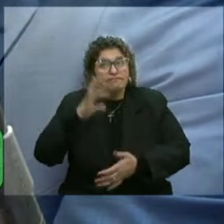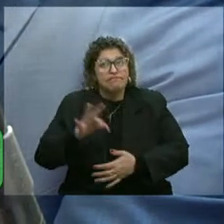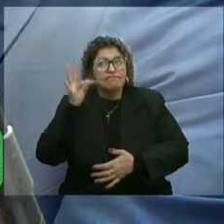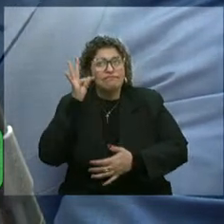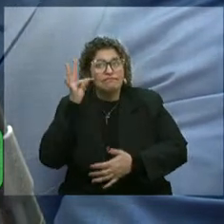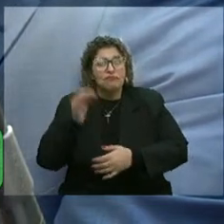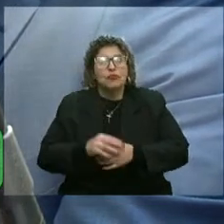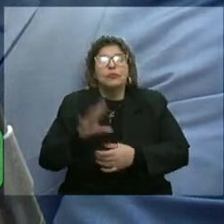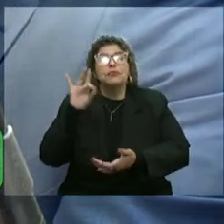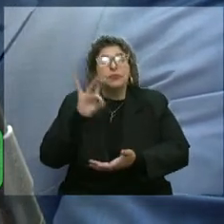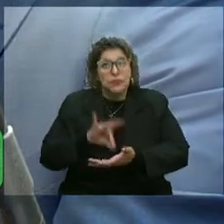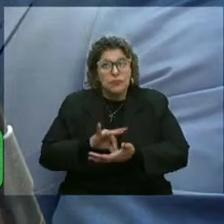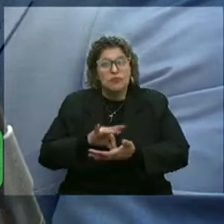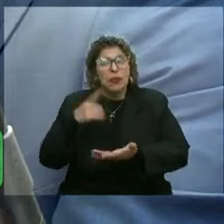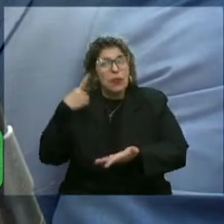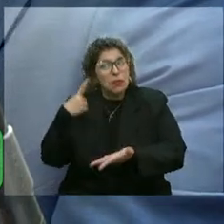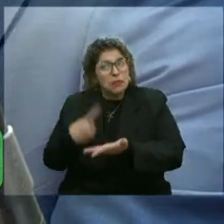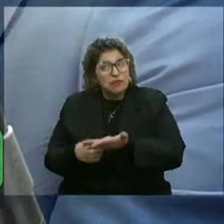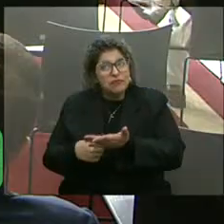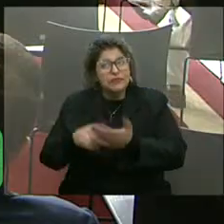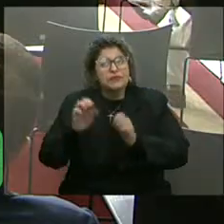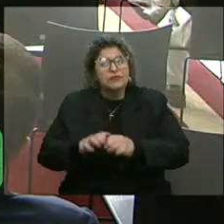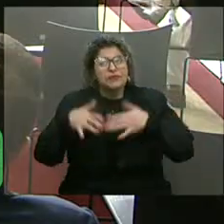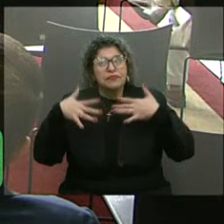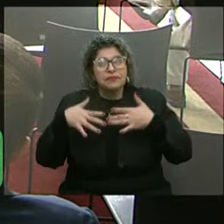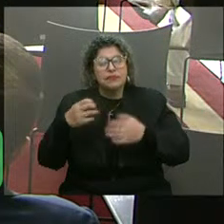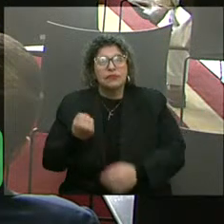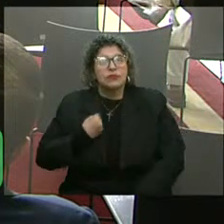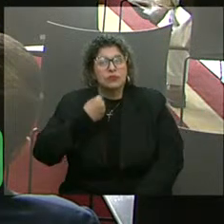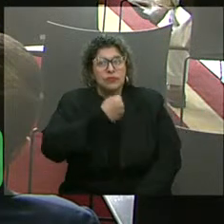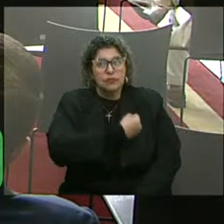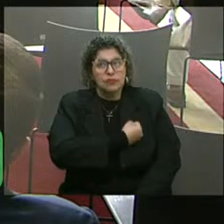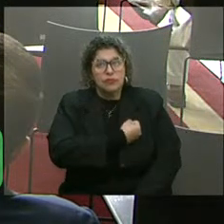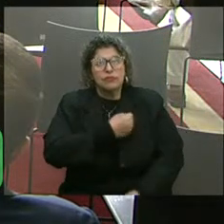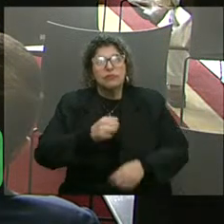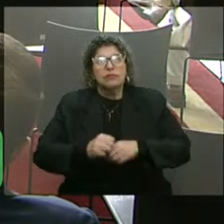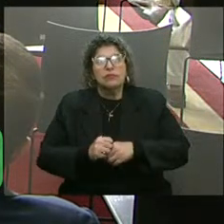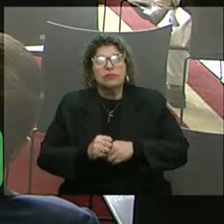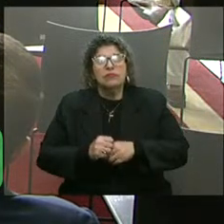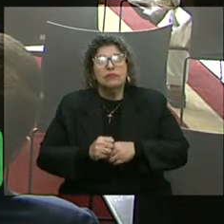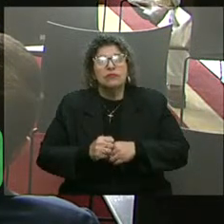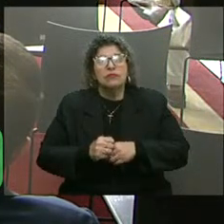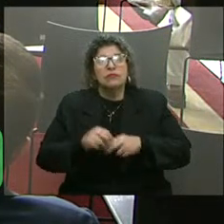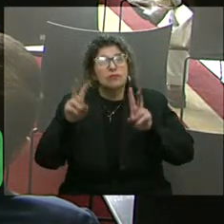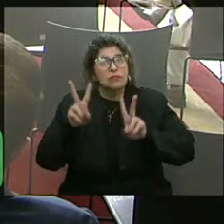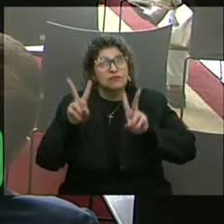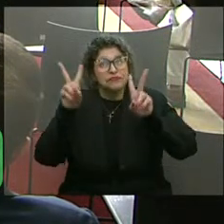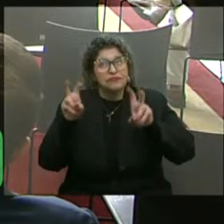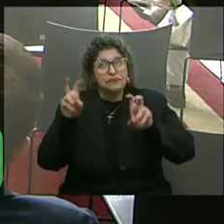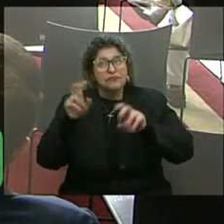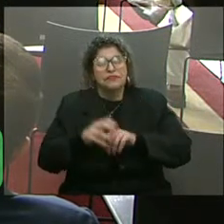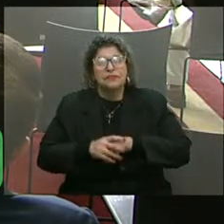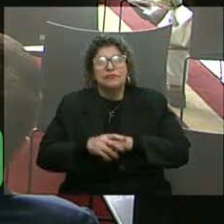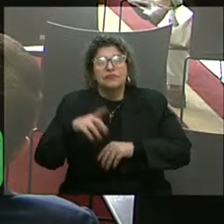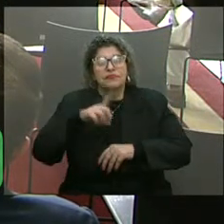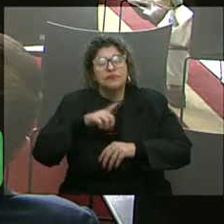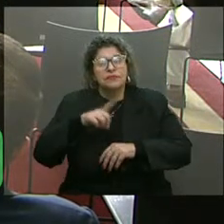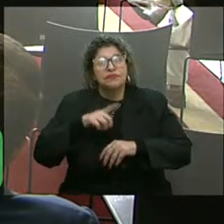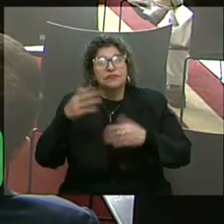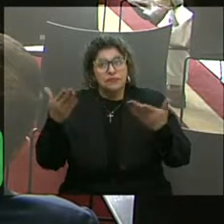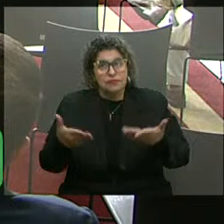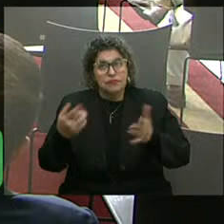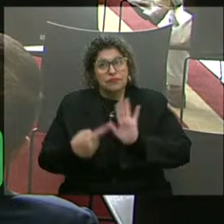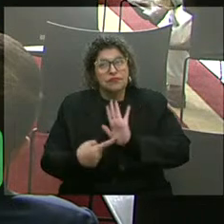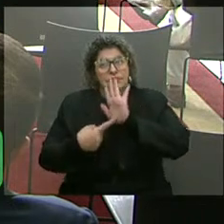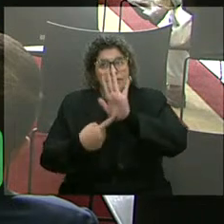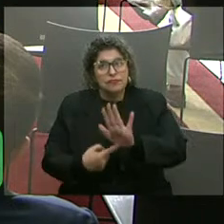Parlamento, nos mostrou alguns números no nosso seminário sobre o tema, aos quais alguns deles eu relato aos senhores